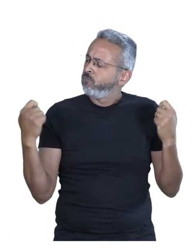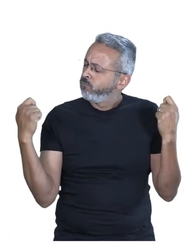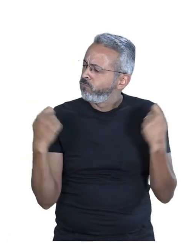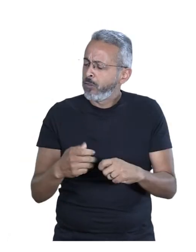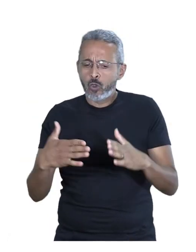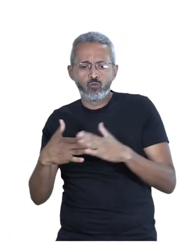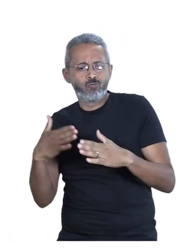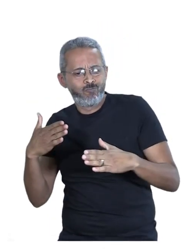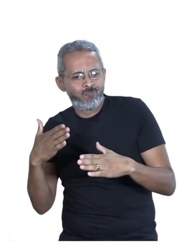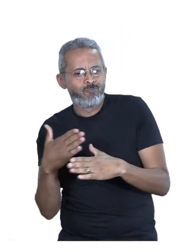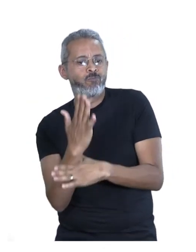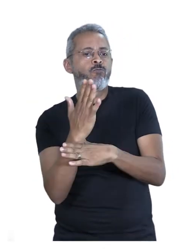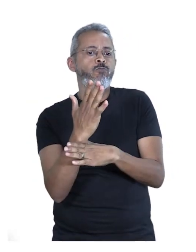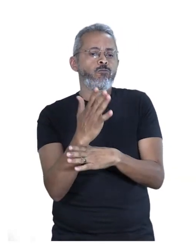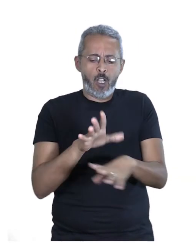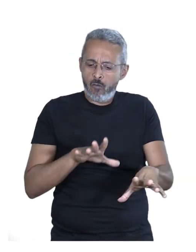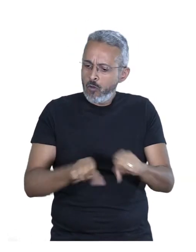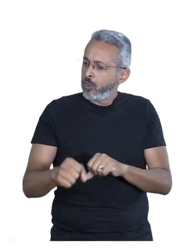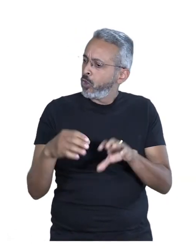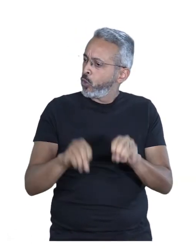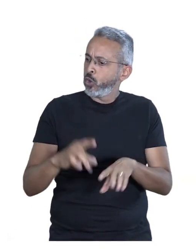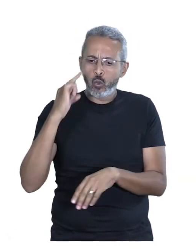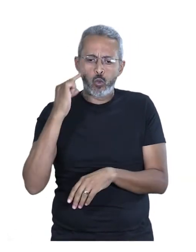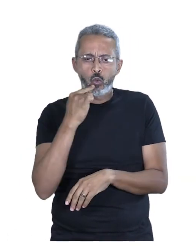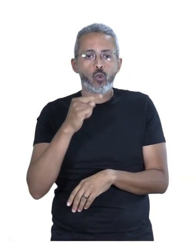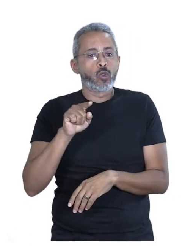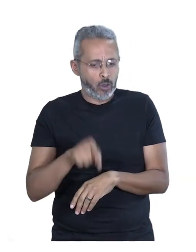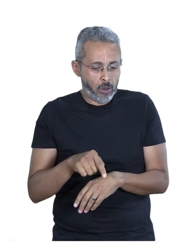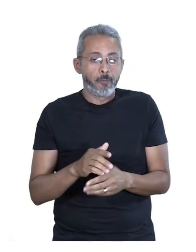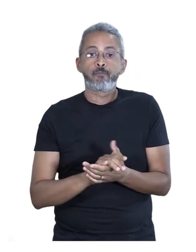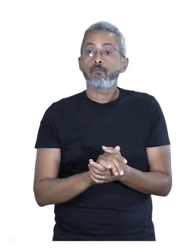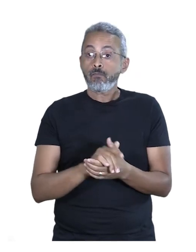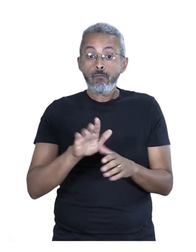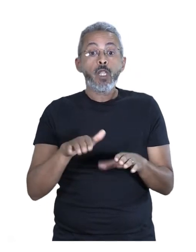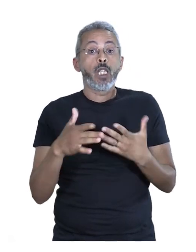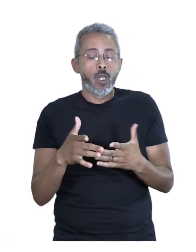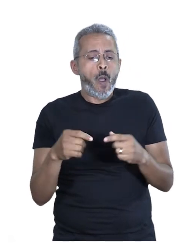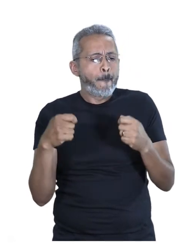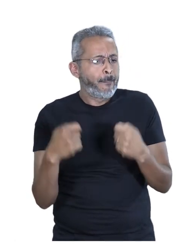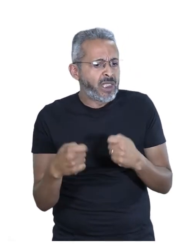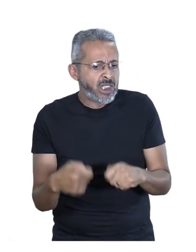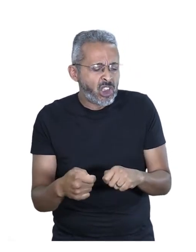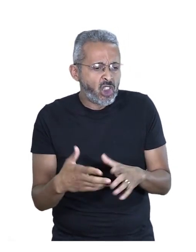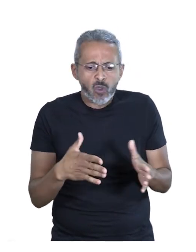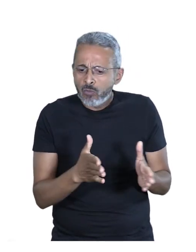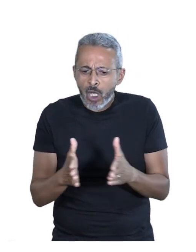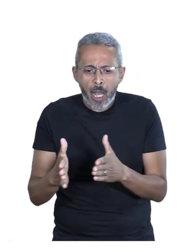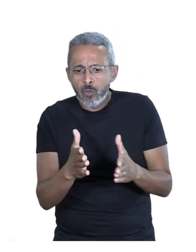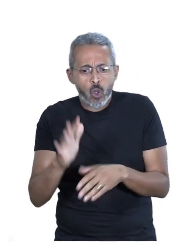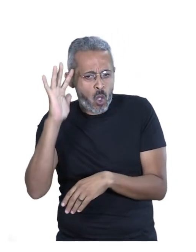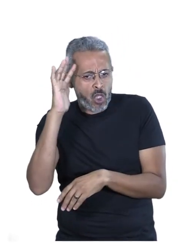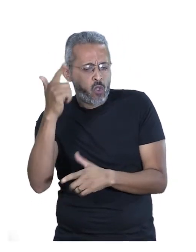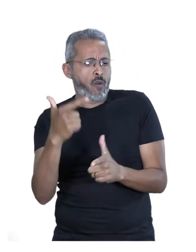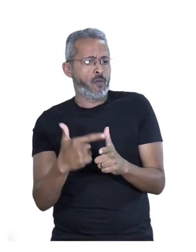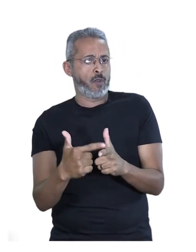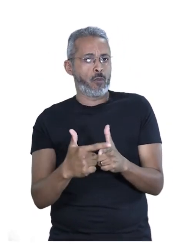barreiras à formação educacional de surdos. Portanto, indubitavelmente, medidas são necessárias para resolver esse